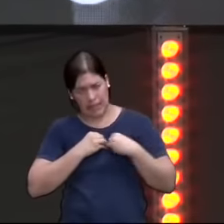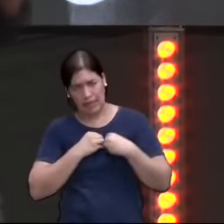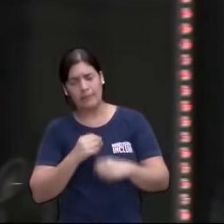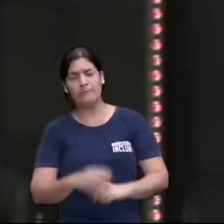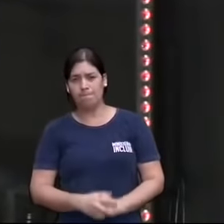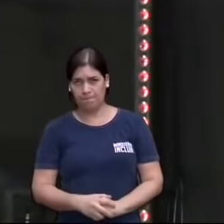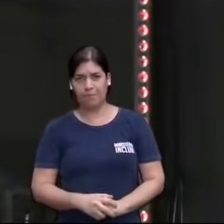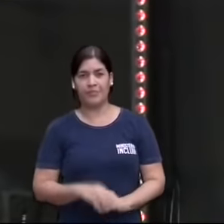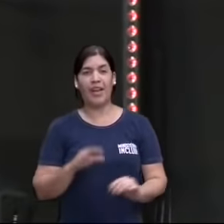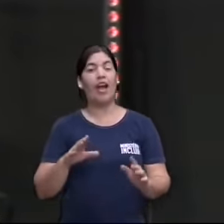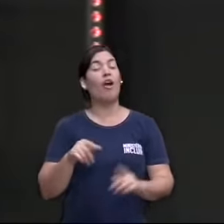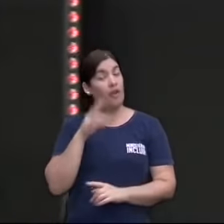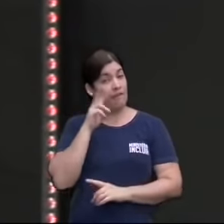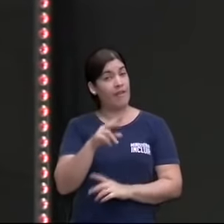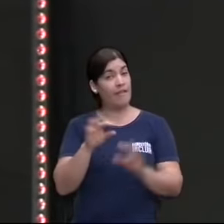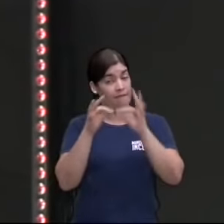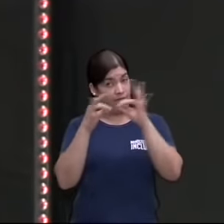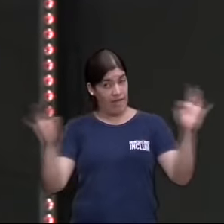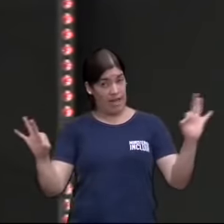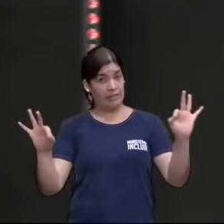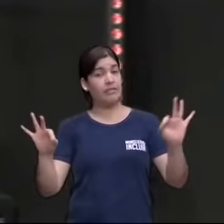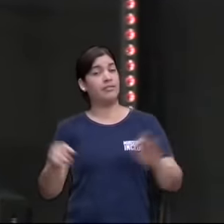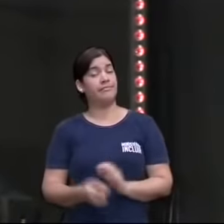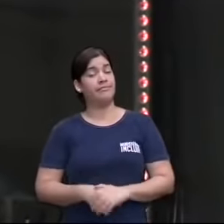quer ver uma frase tremenda?